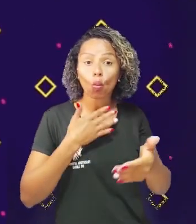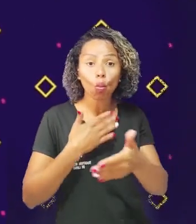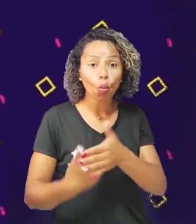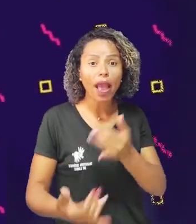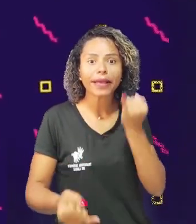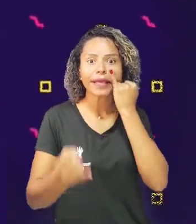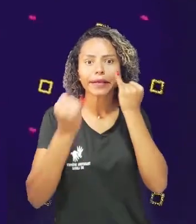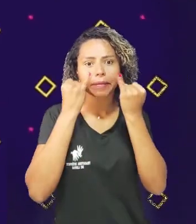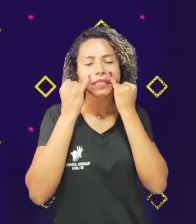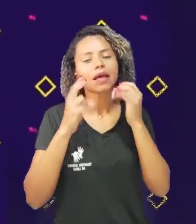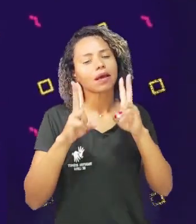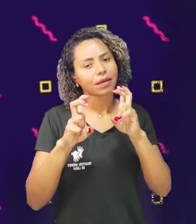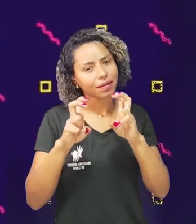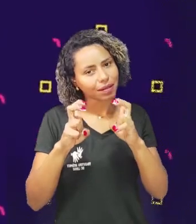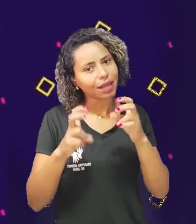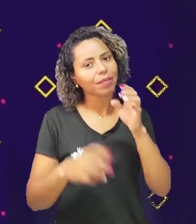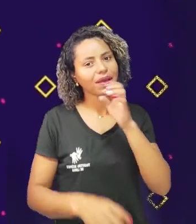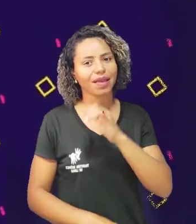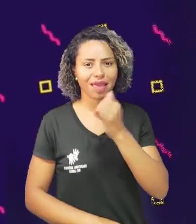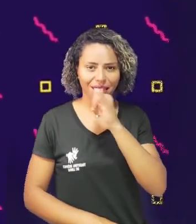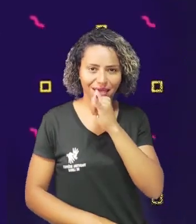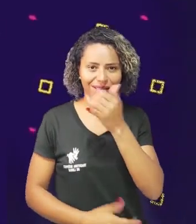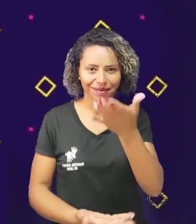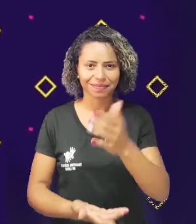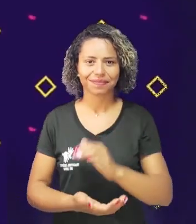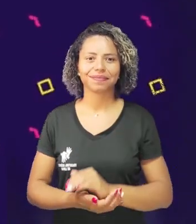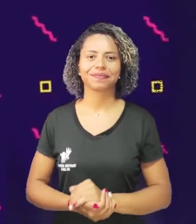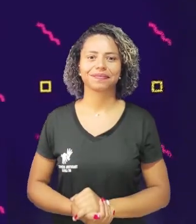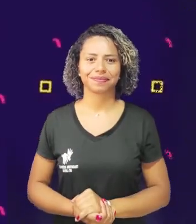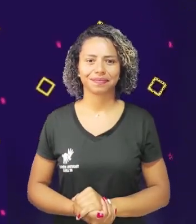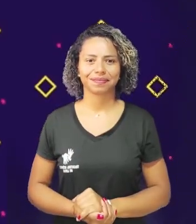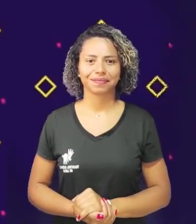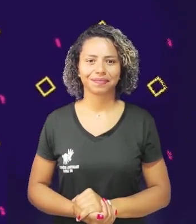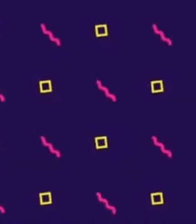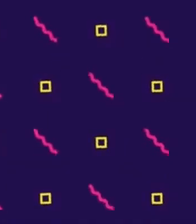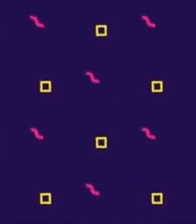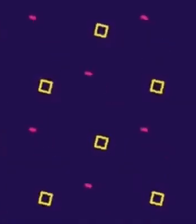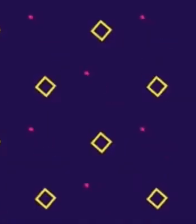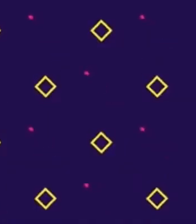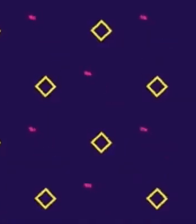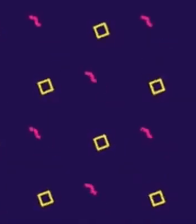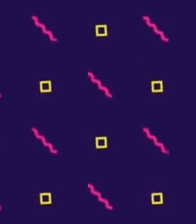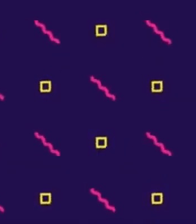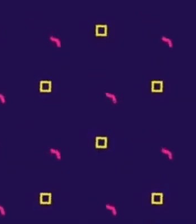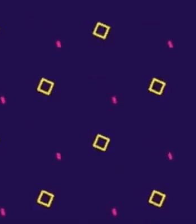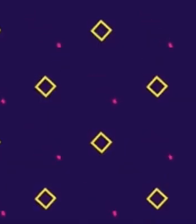acessar o material poderá ter acesso aí a essas informações.